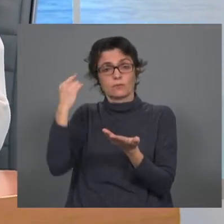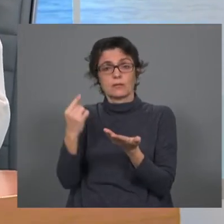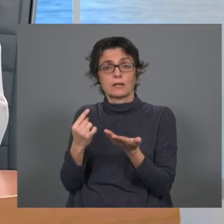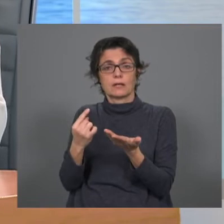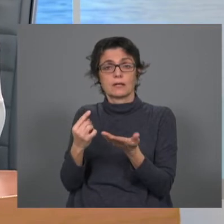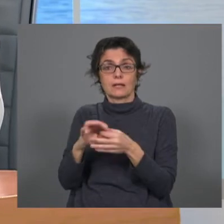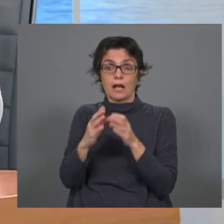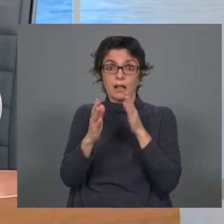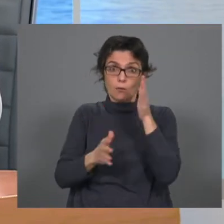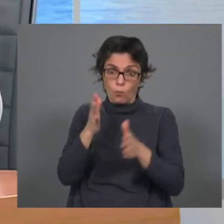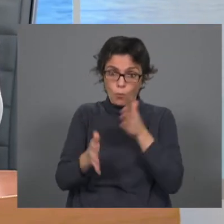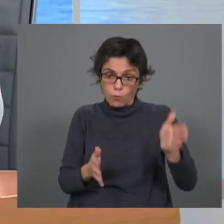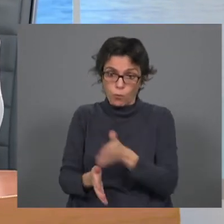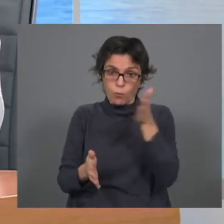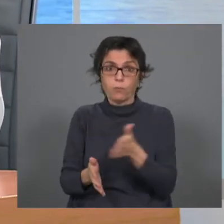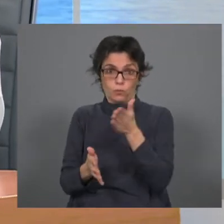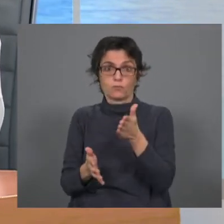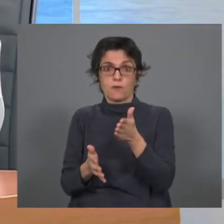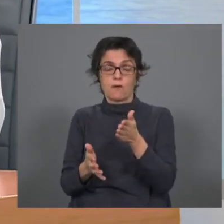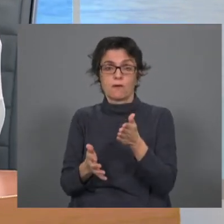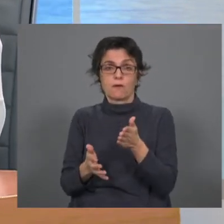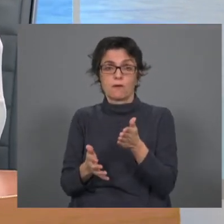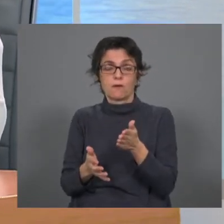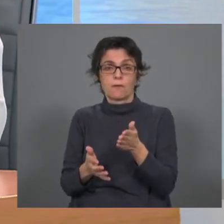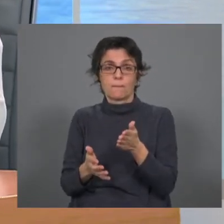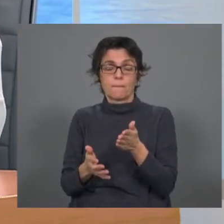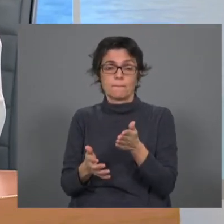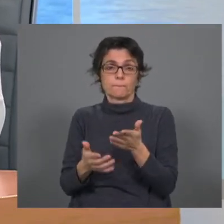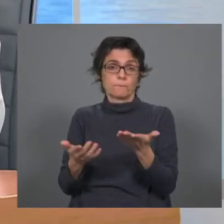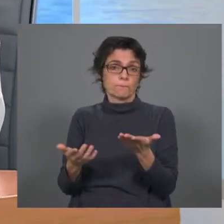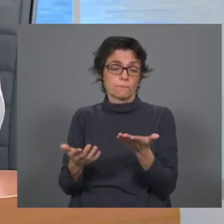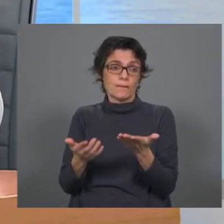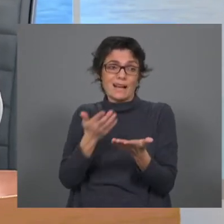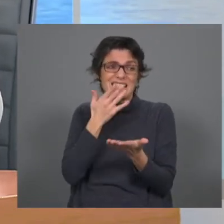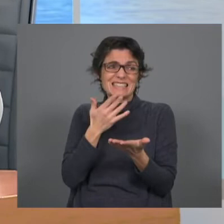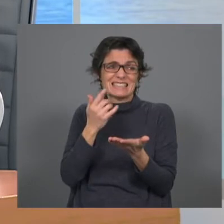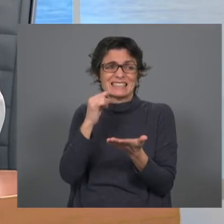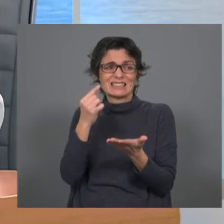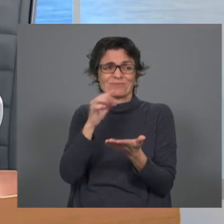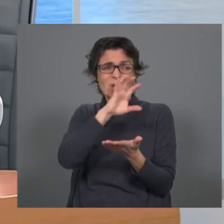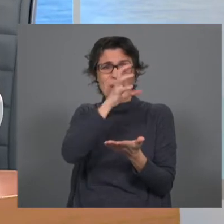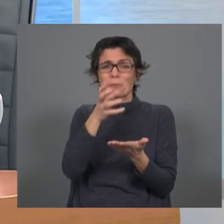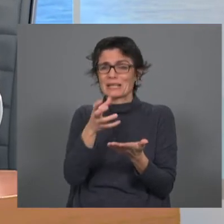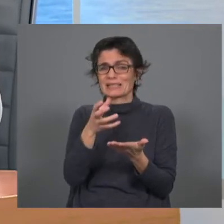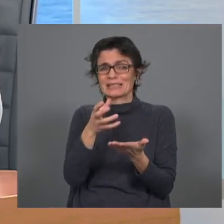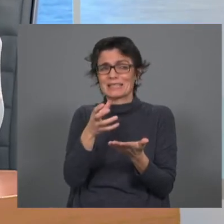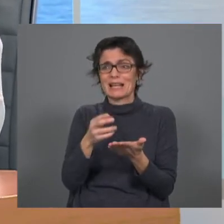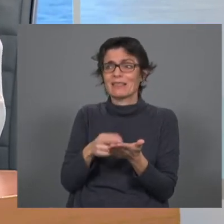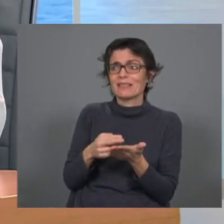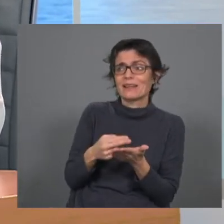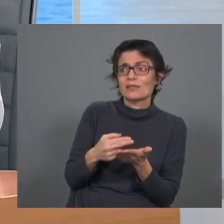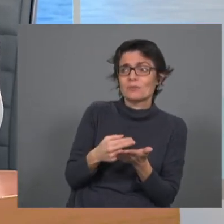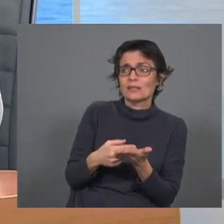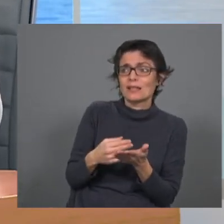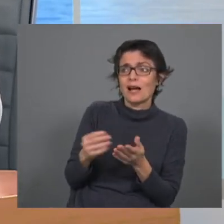de produção, mas parece que os outros países vão ficar com os restos. Também aqui